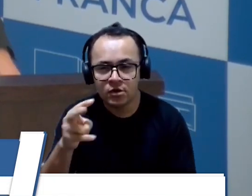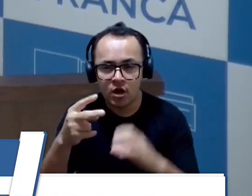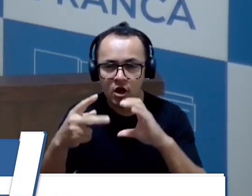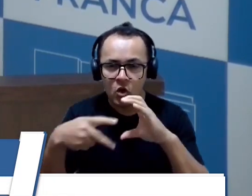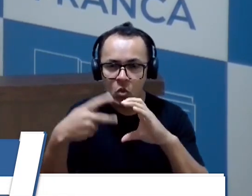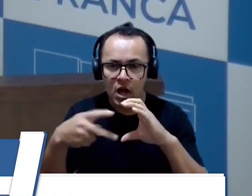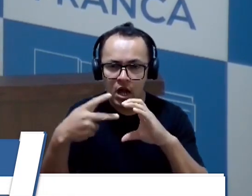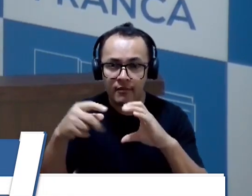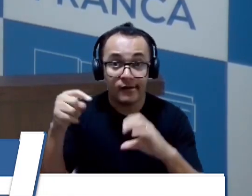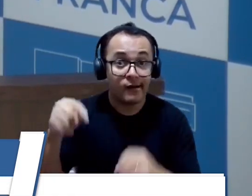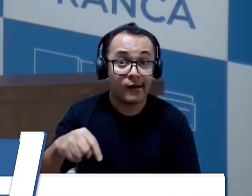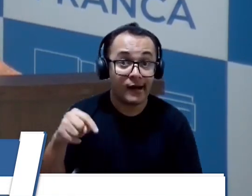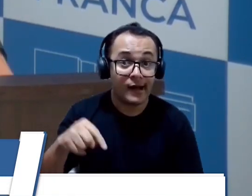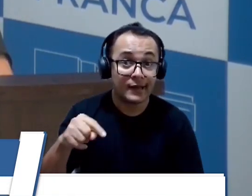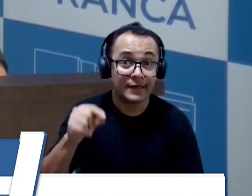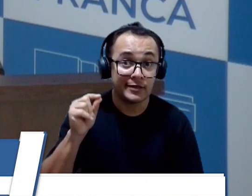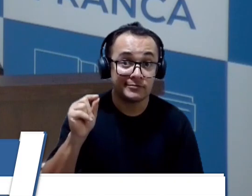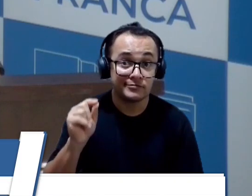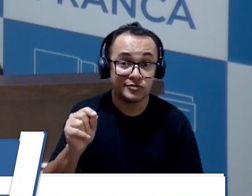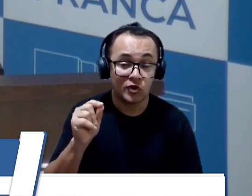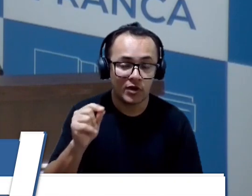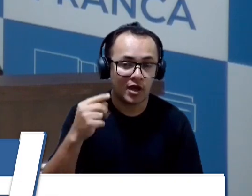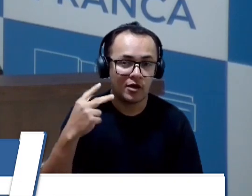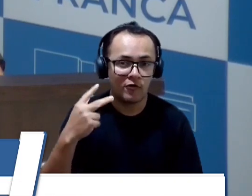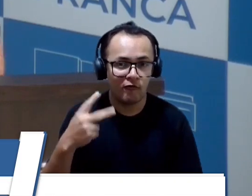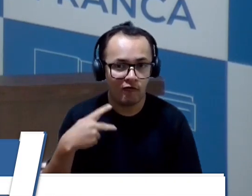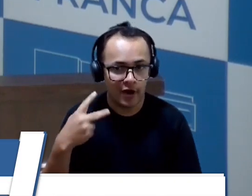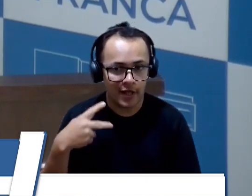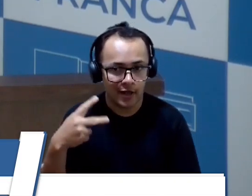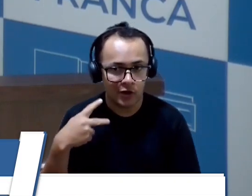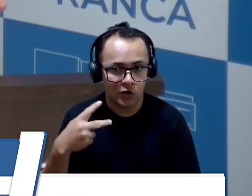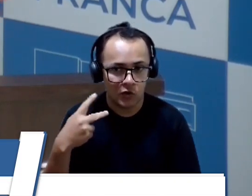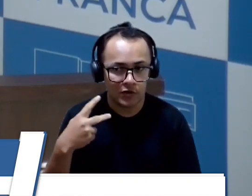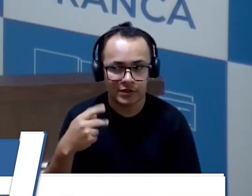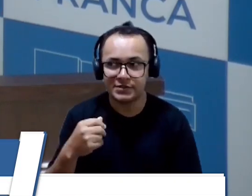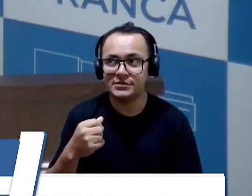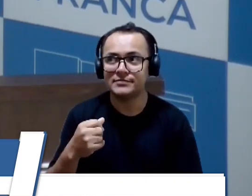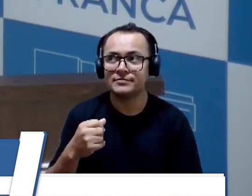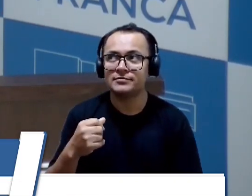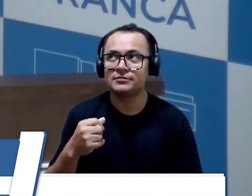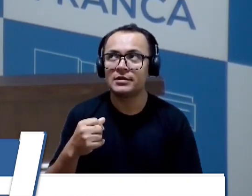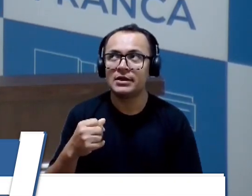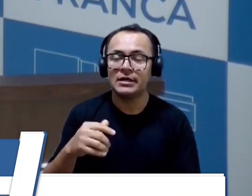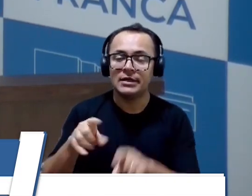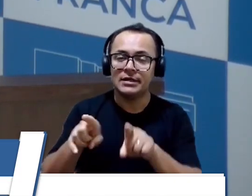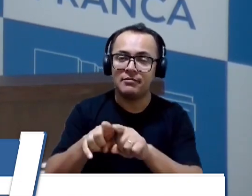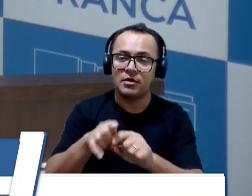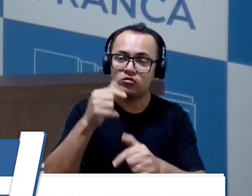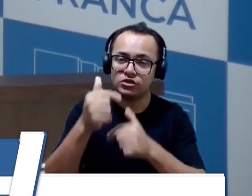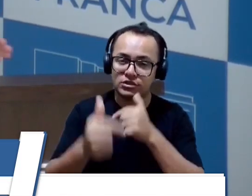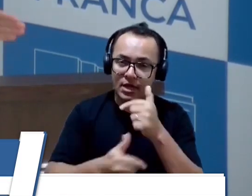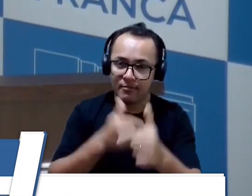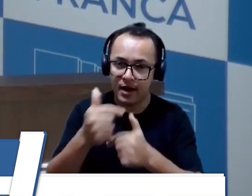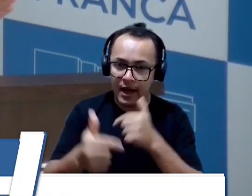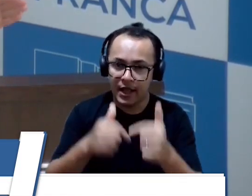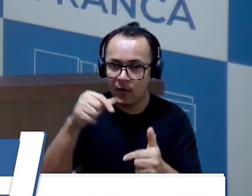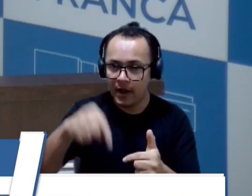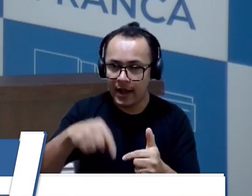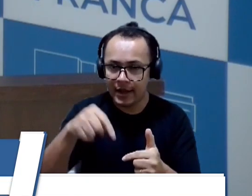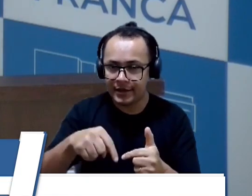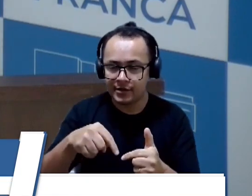que, entre os vereadores, até aos funcionários,